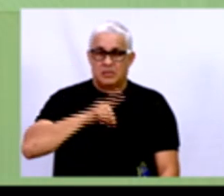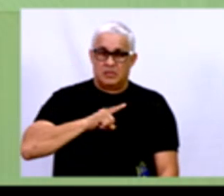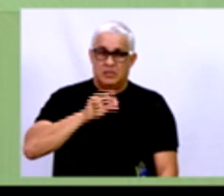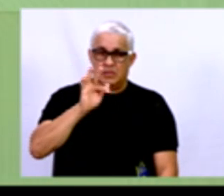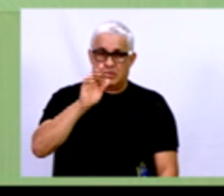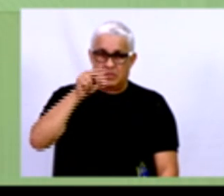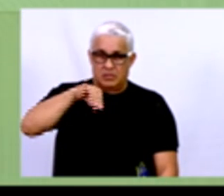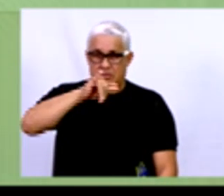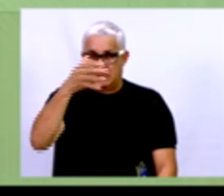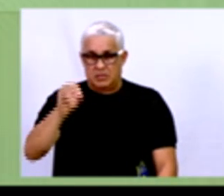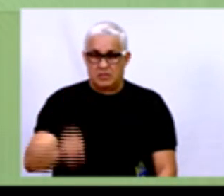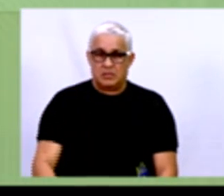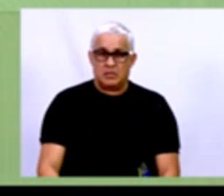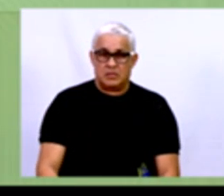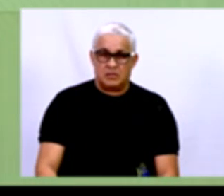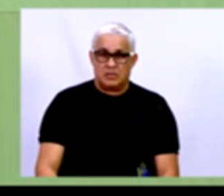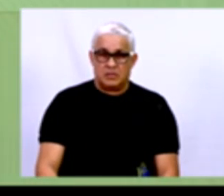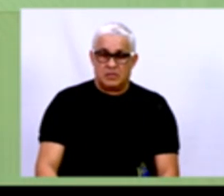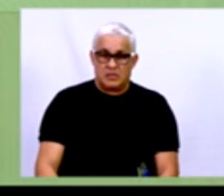função